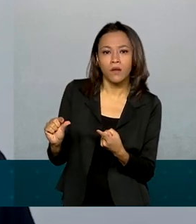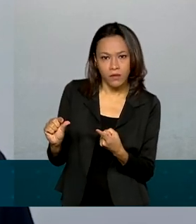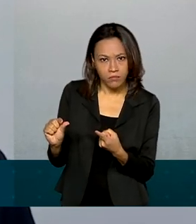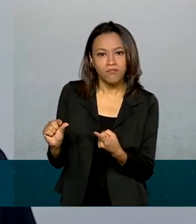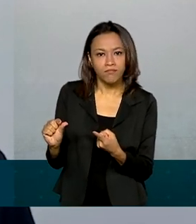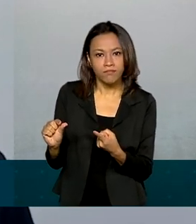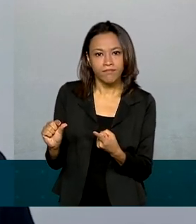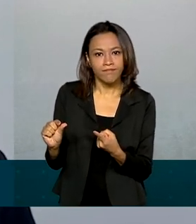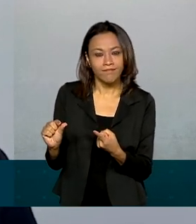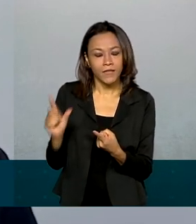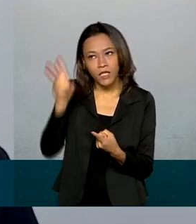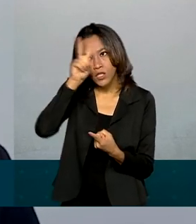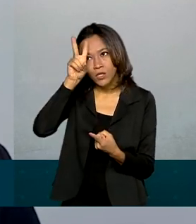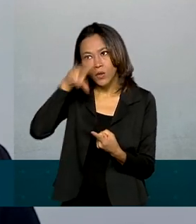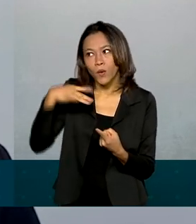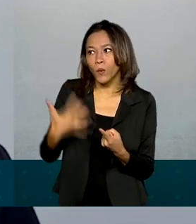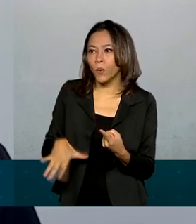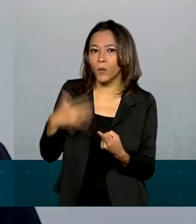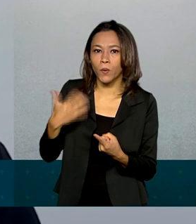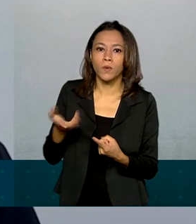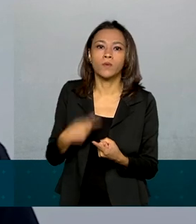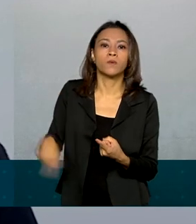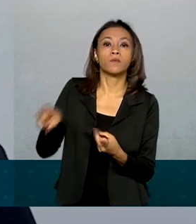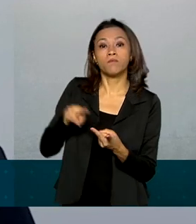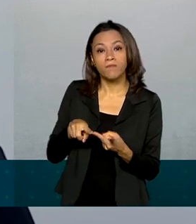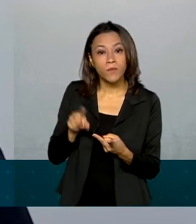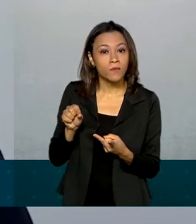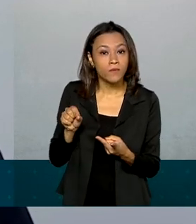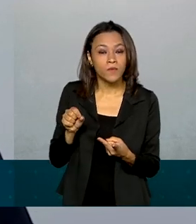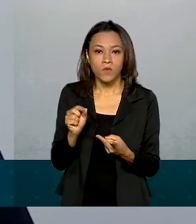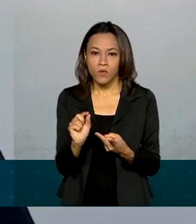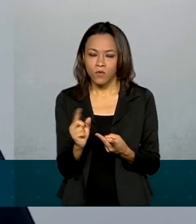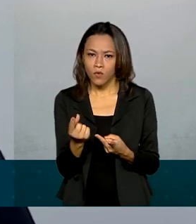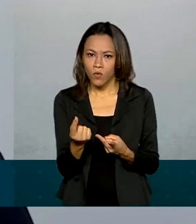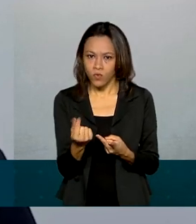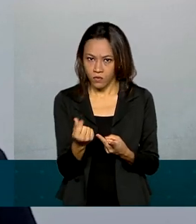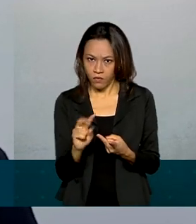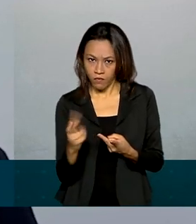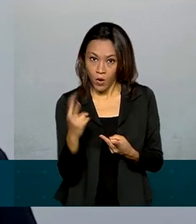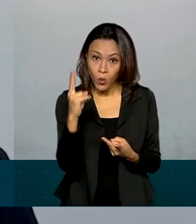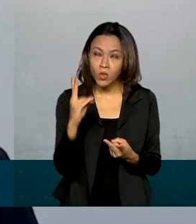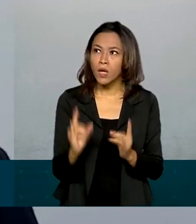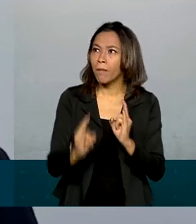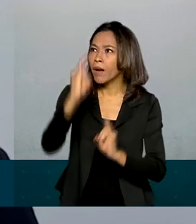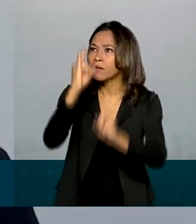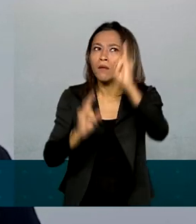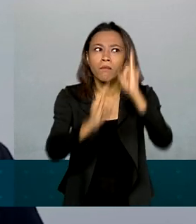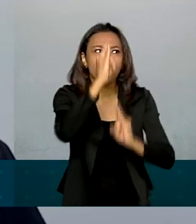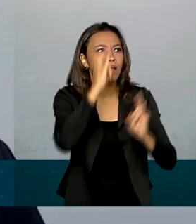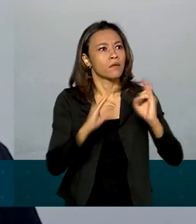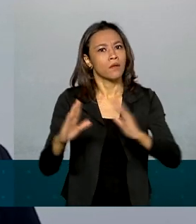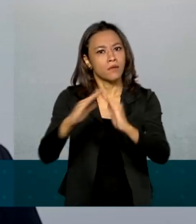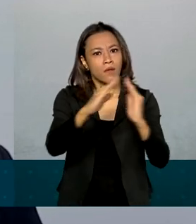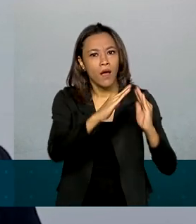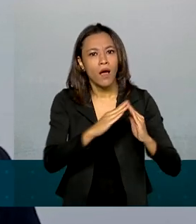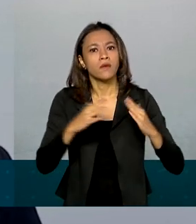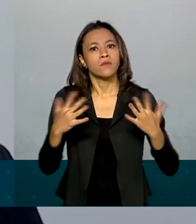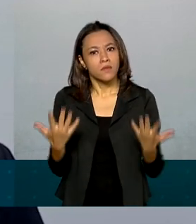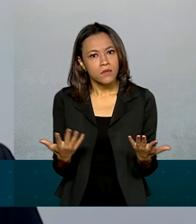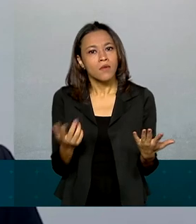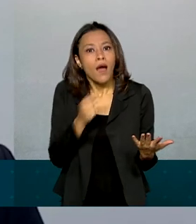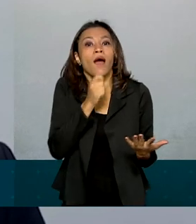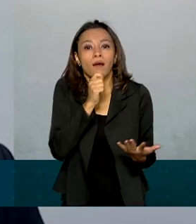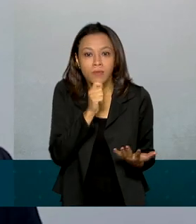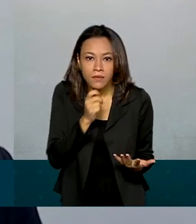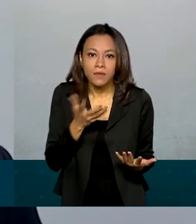da história, e os valores dos apartamentos e das casas ainda